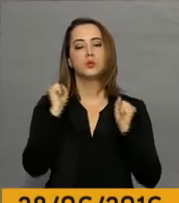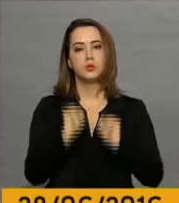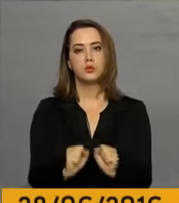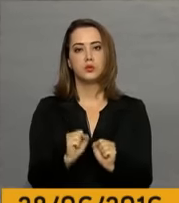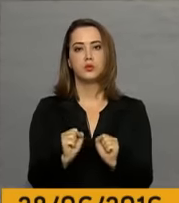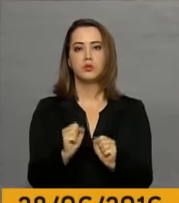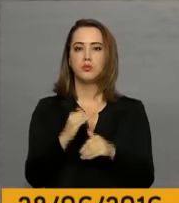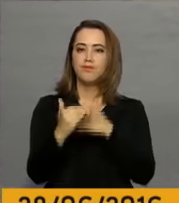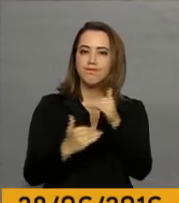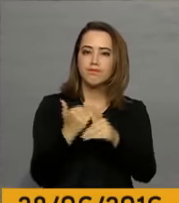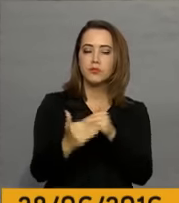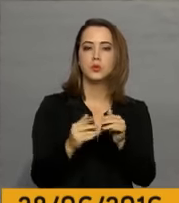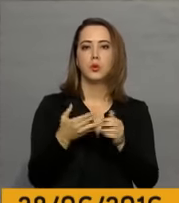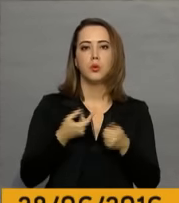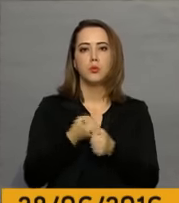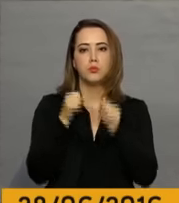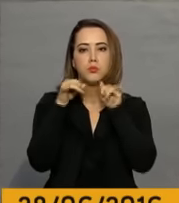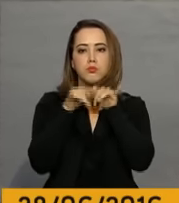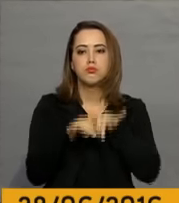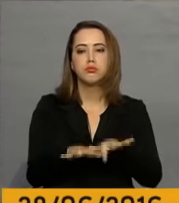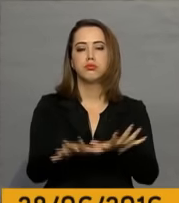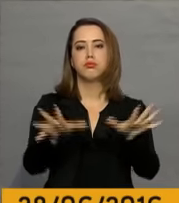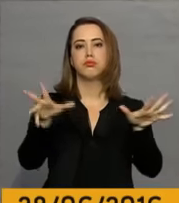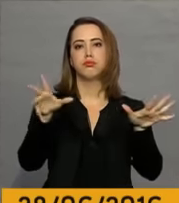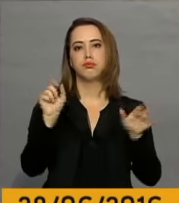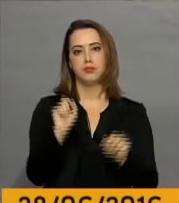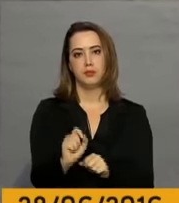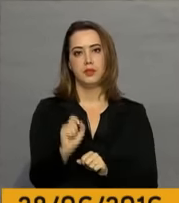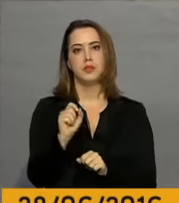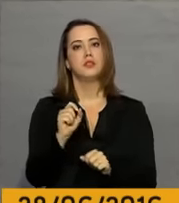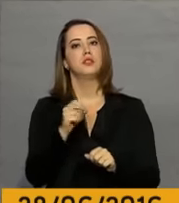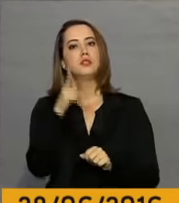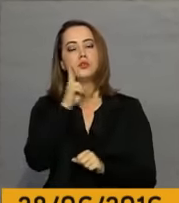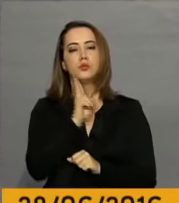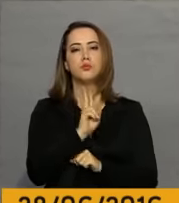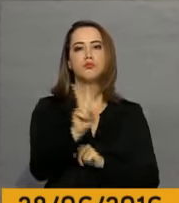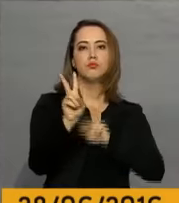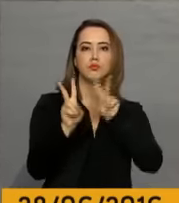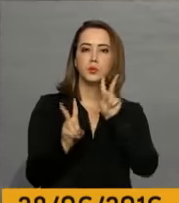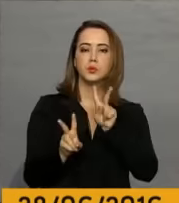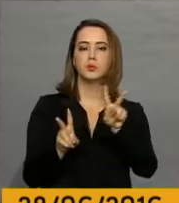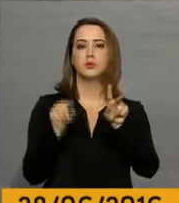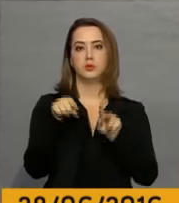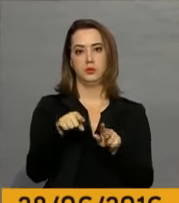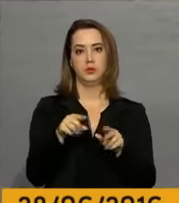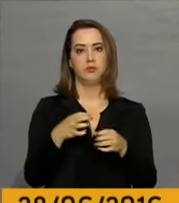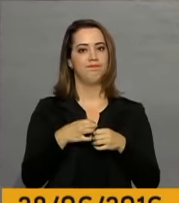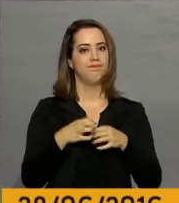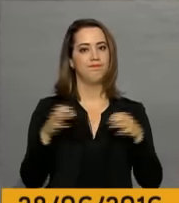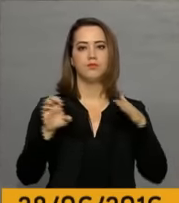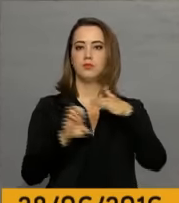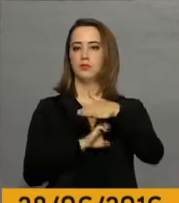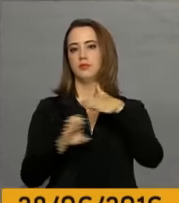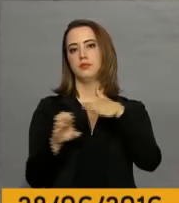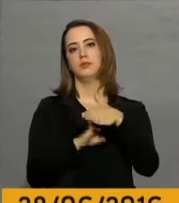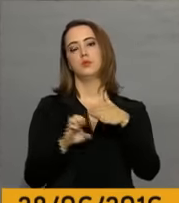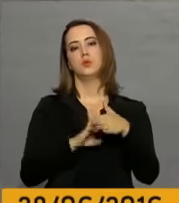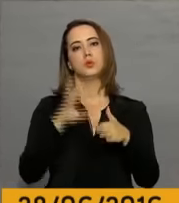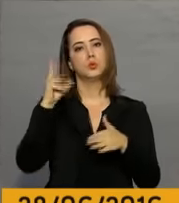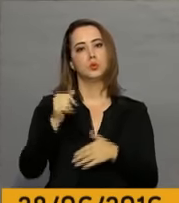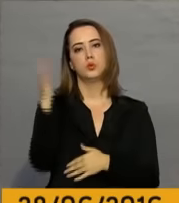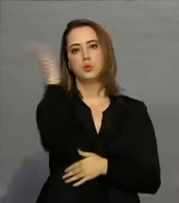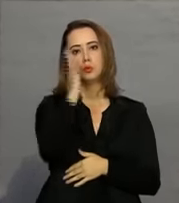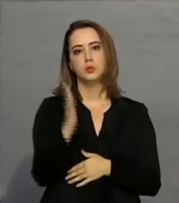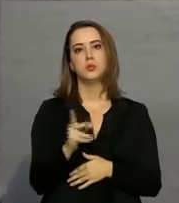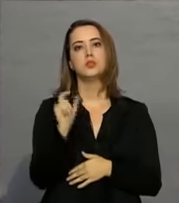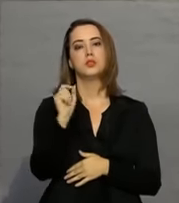pudermos transmitir com uma espécie cinematográfica de visualização deste grande empreendimento para todo